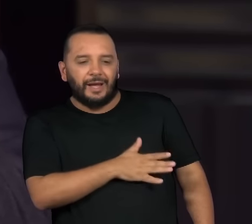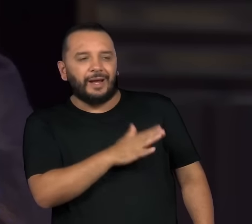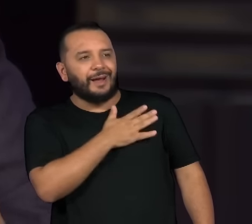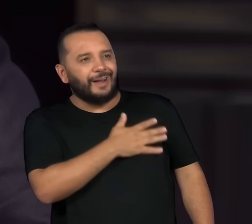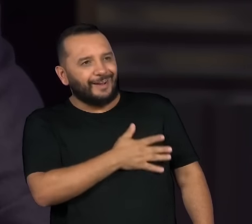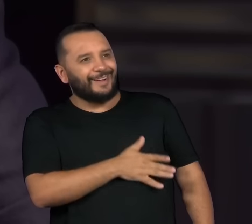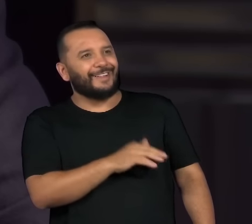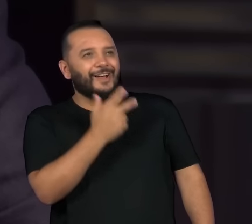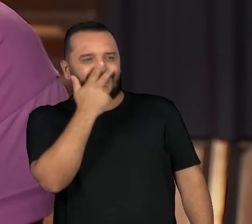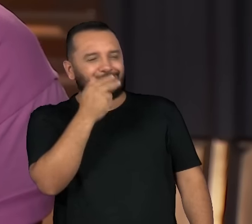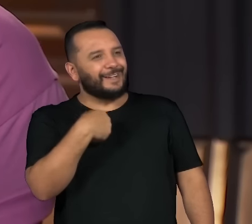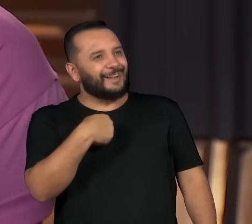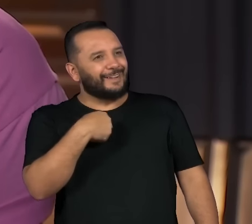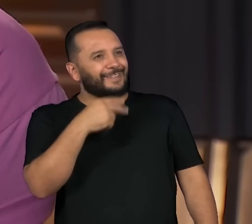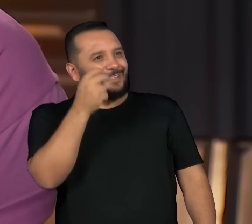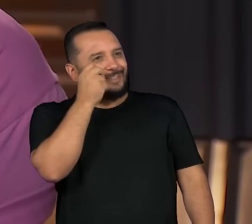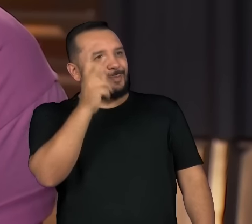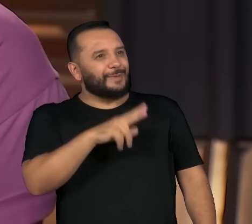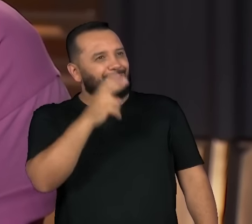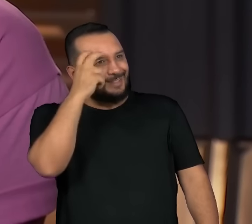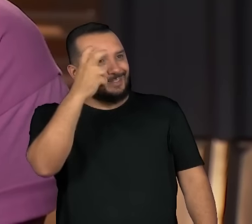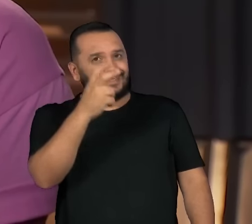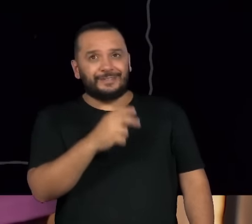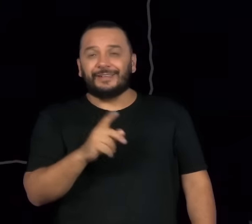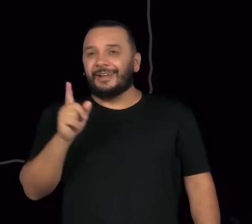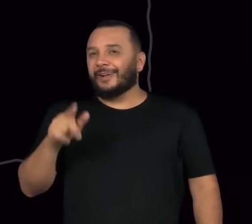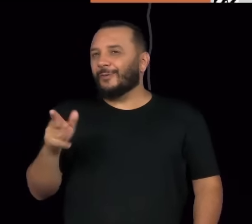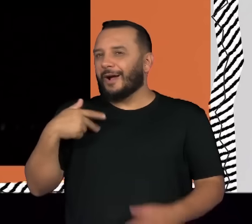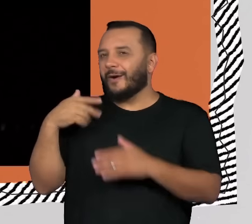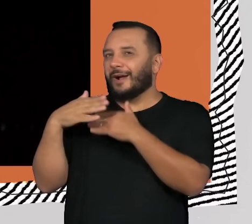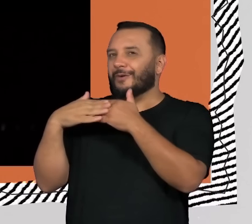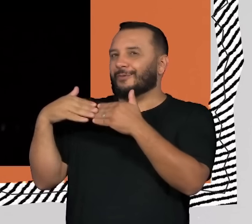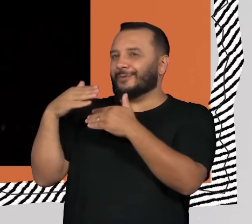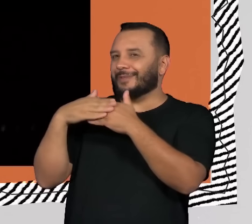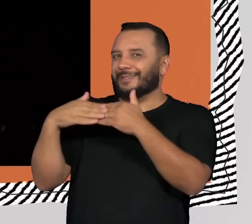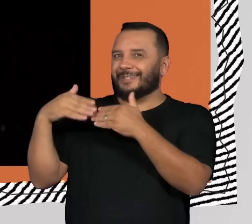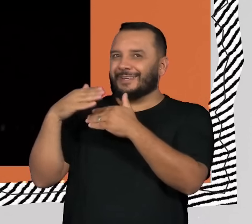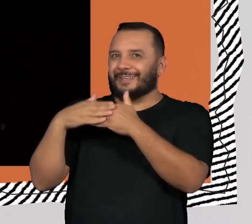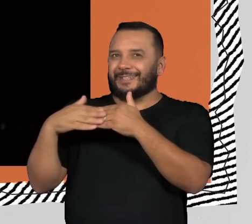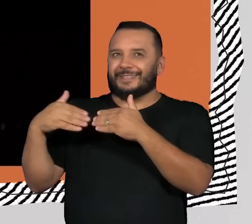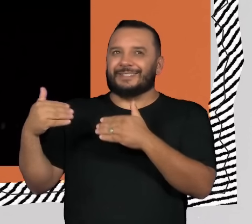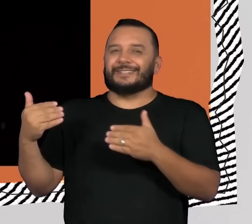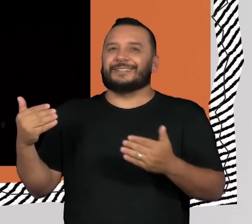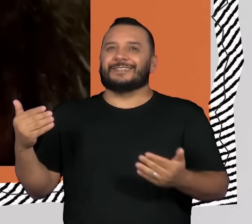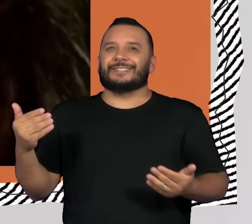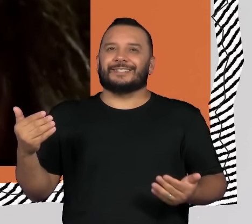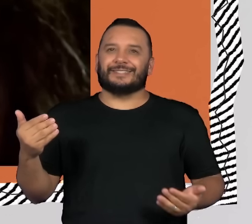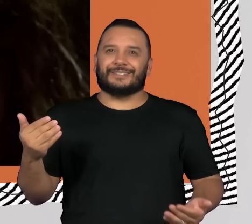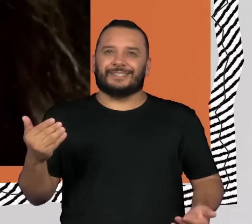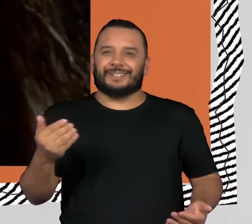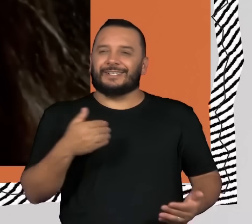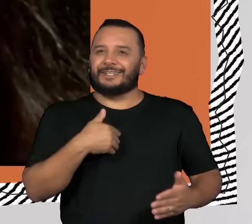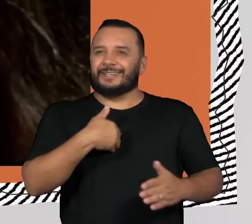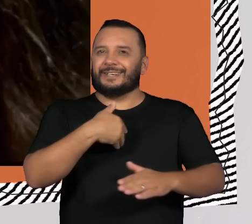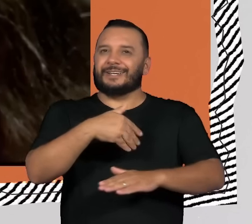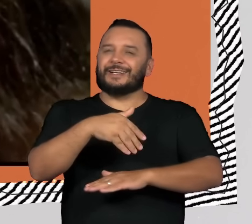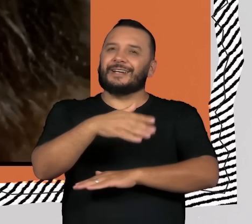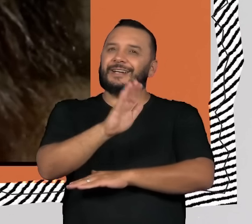de uma genialidade. É uma safadeza com cara de cafuné. Para que servem as ruas depois de ter